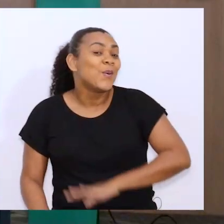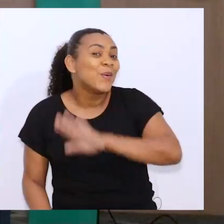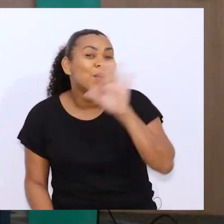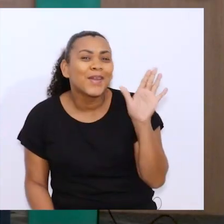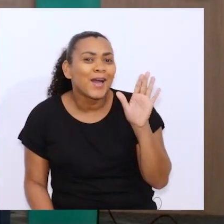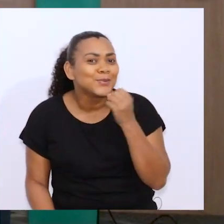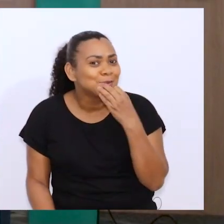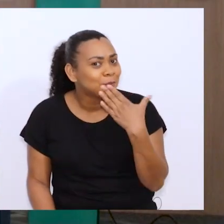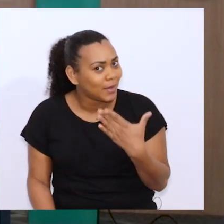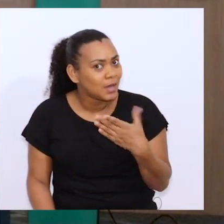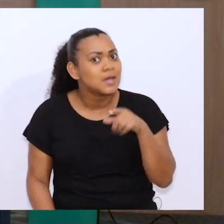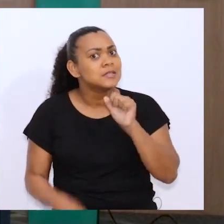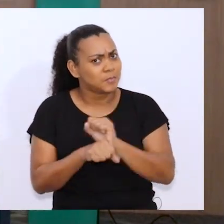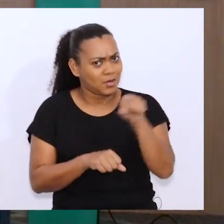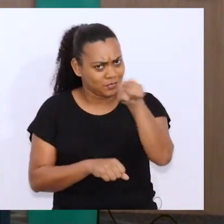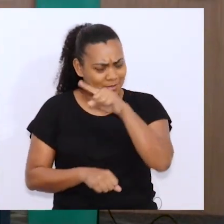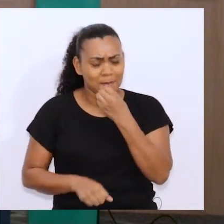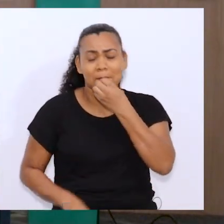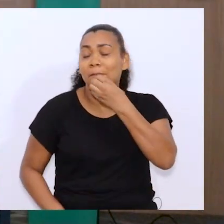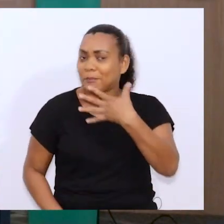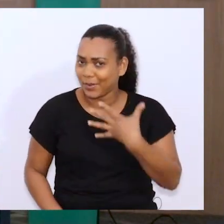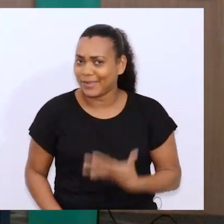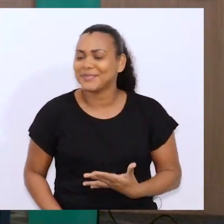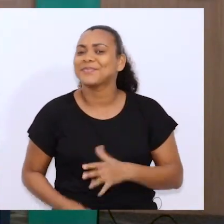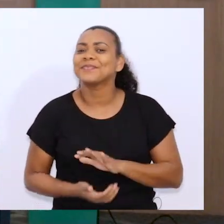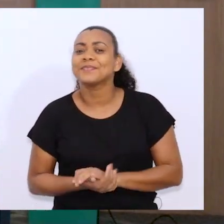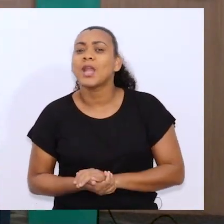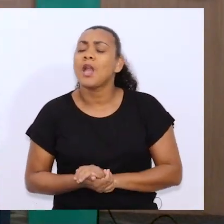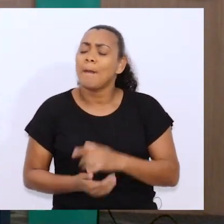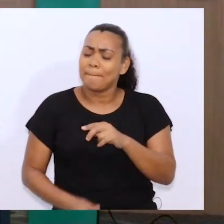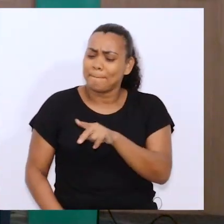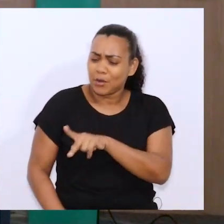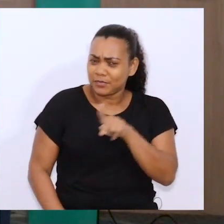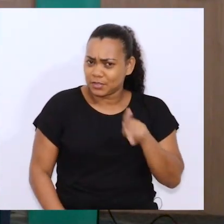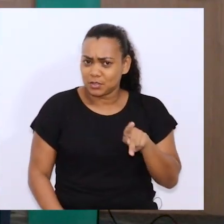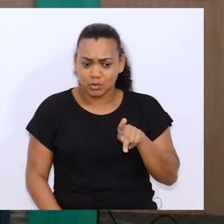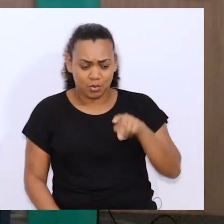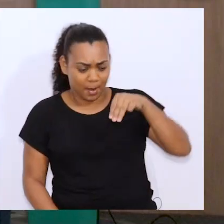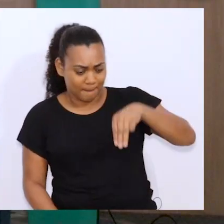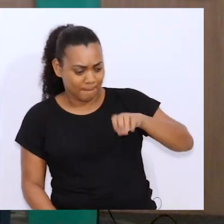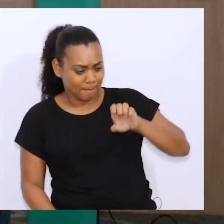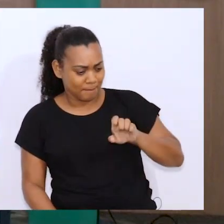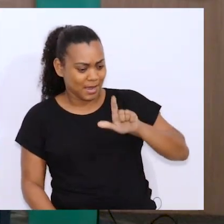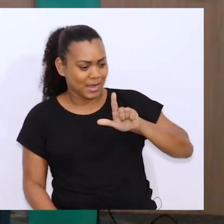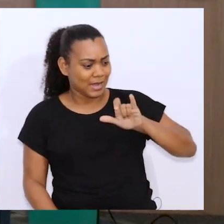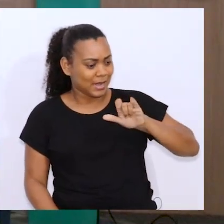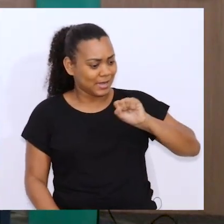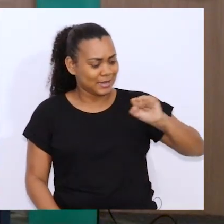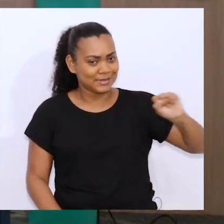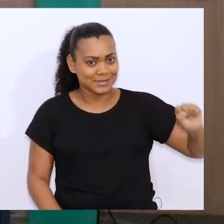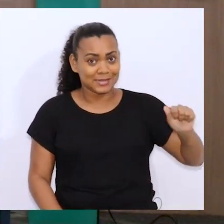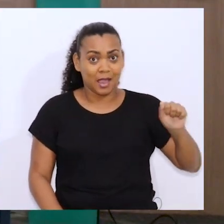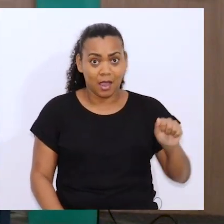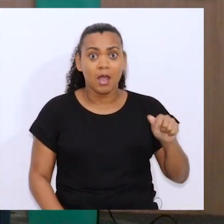Olá, tudo bem? Espero que vocês estejam muito bem. Sou professora Melissa e leciono na Escola Municipal Carmelitana do